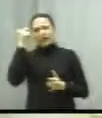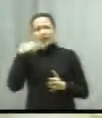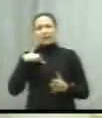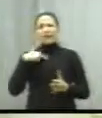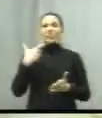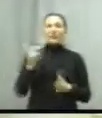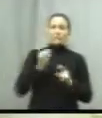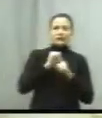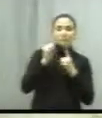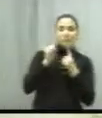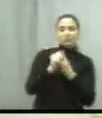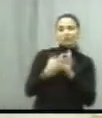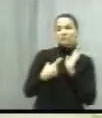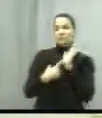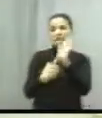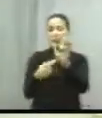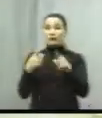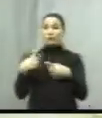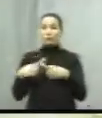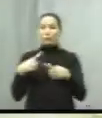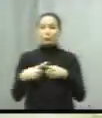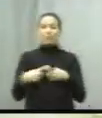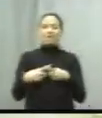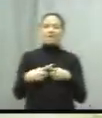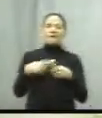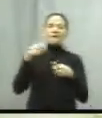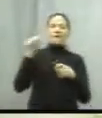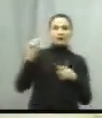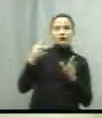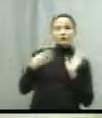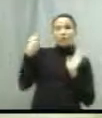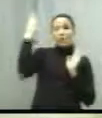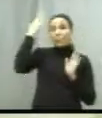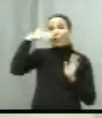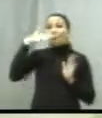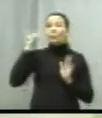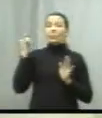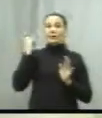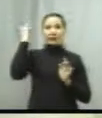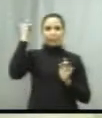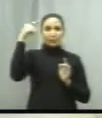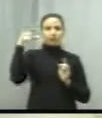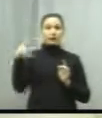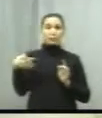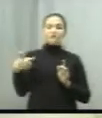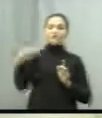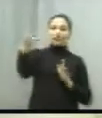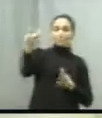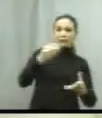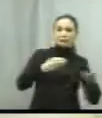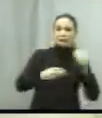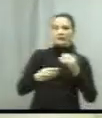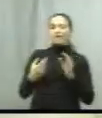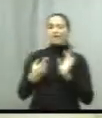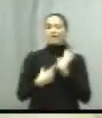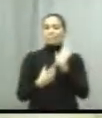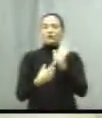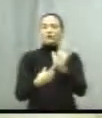sociedade, porque esse instrumento é um instrumento que está se provando de fundamental importância para resgatar a imagem dessa